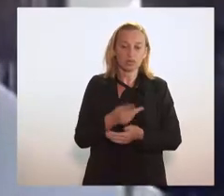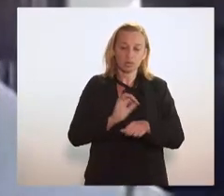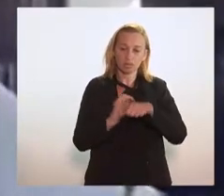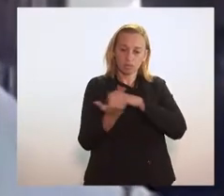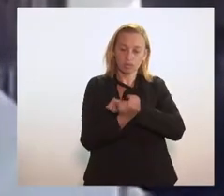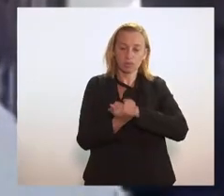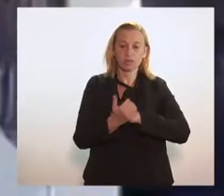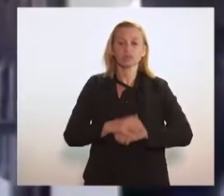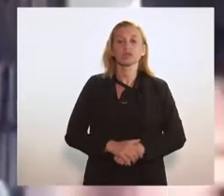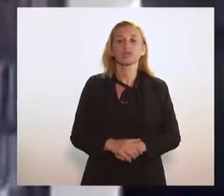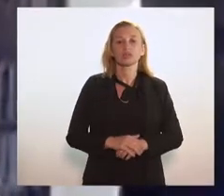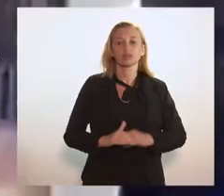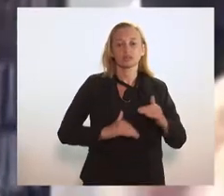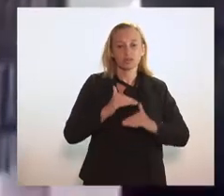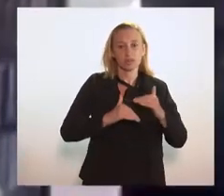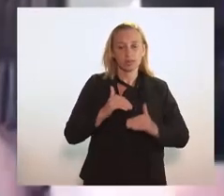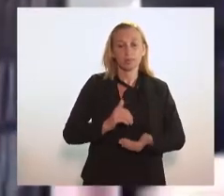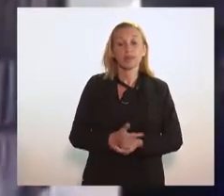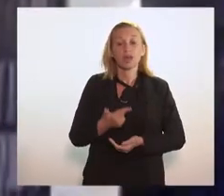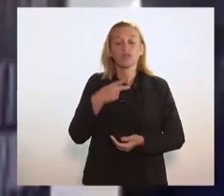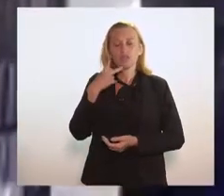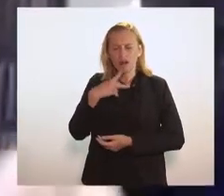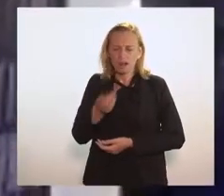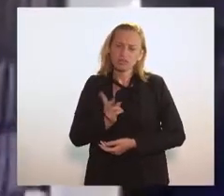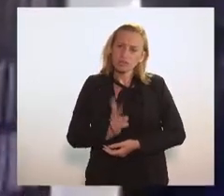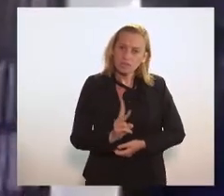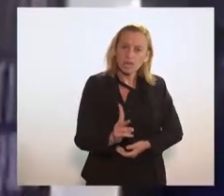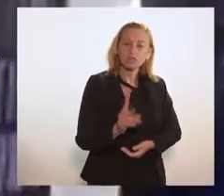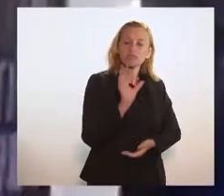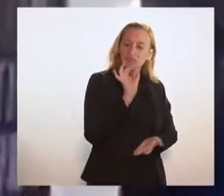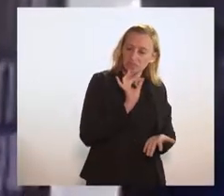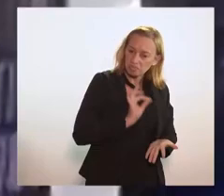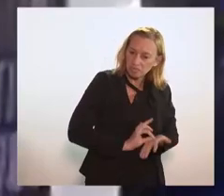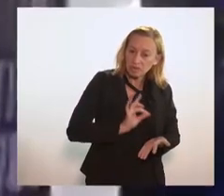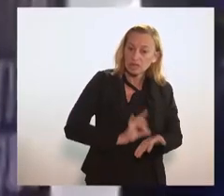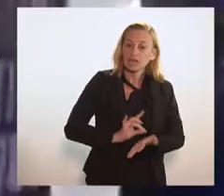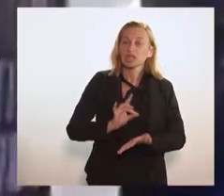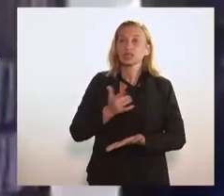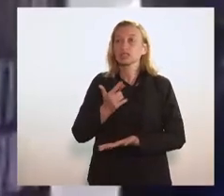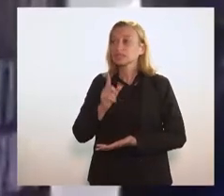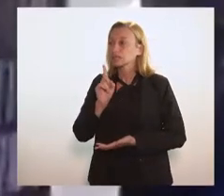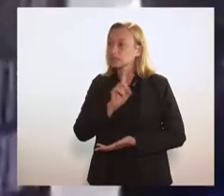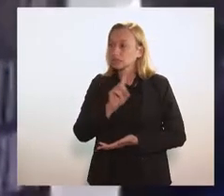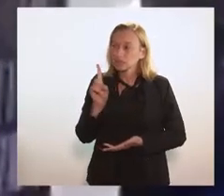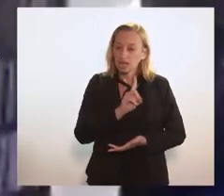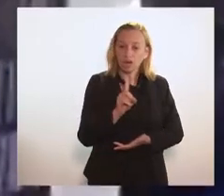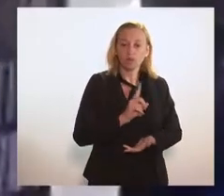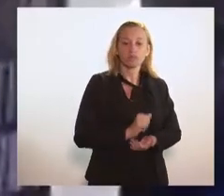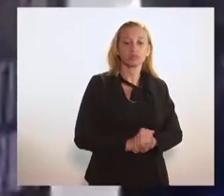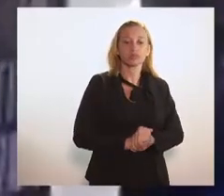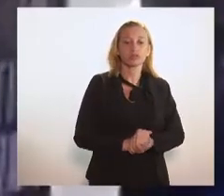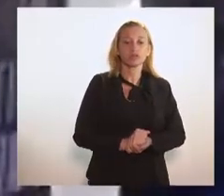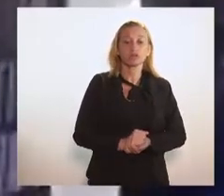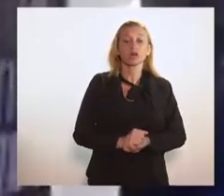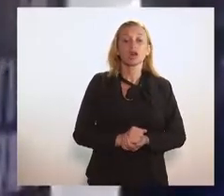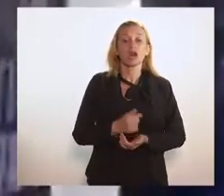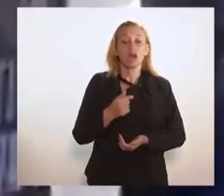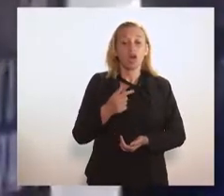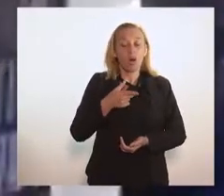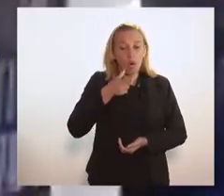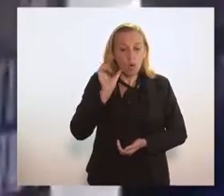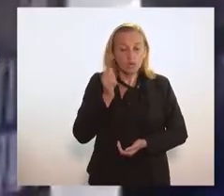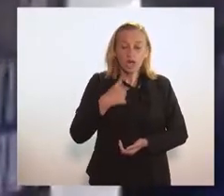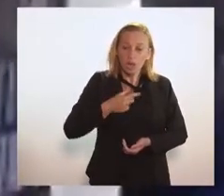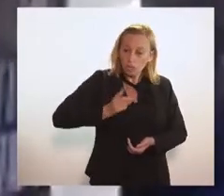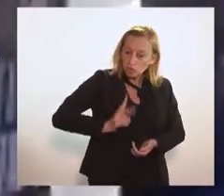coronavírus. Tenho falado isto realmente e não vou. Ontem mesmo eu falei, vou